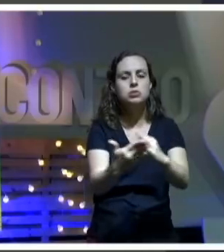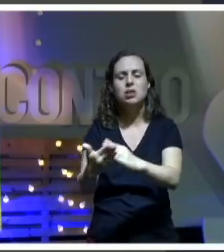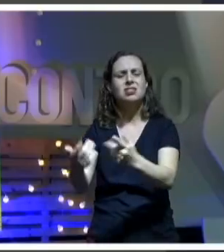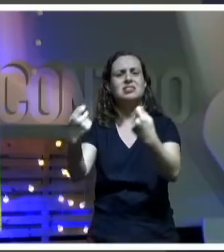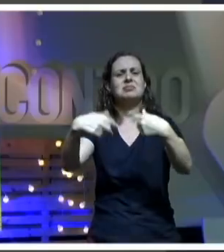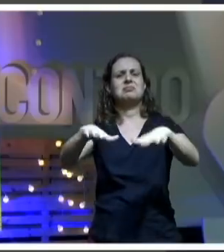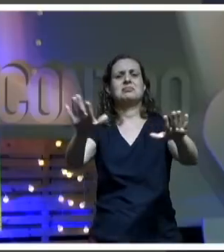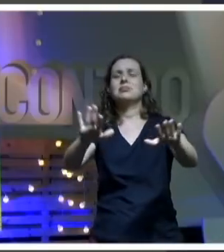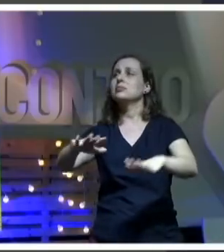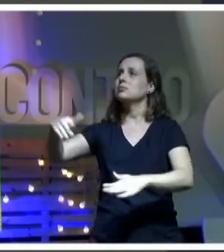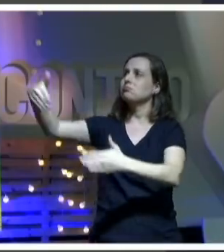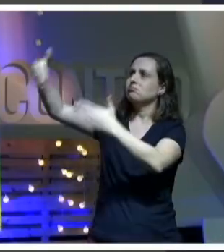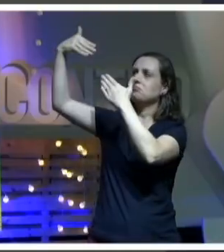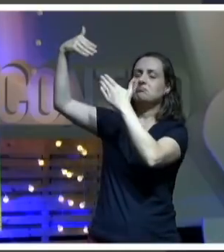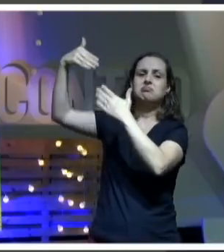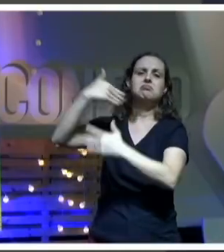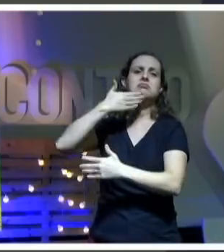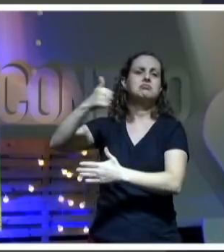o senhor